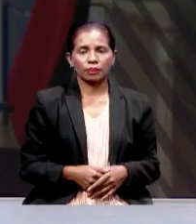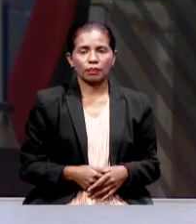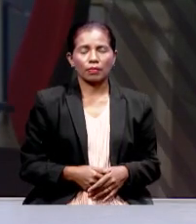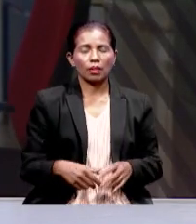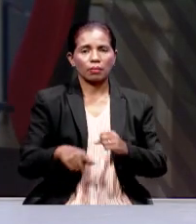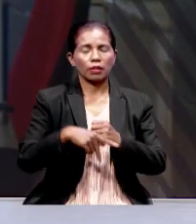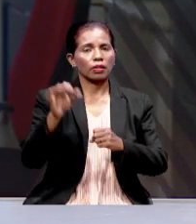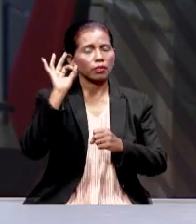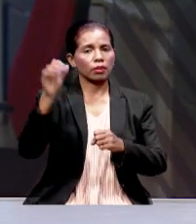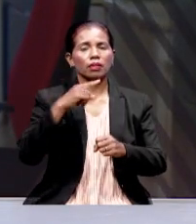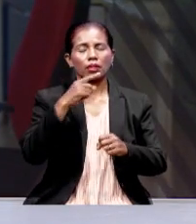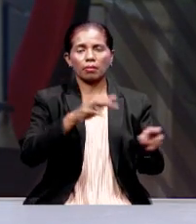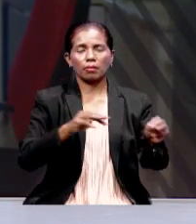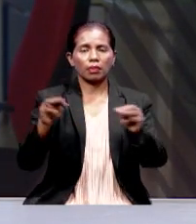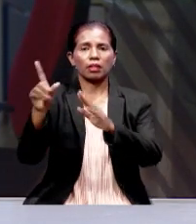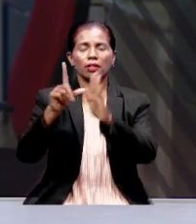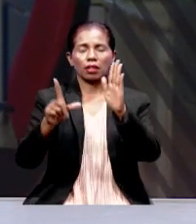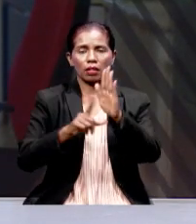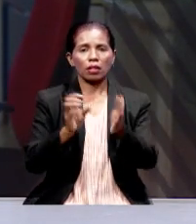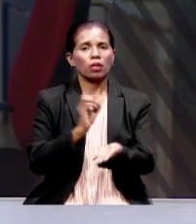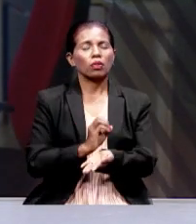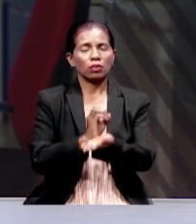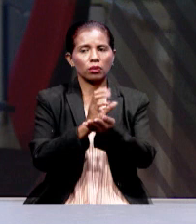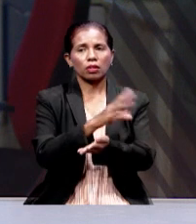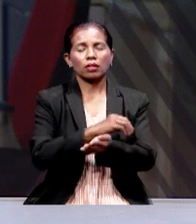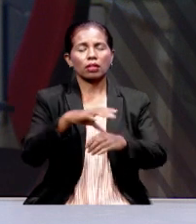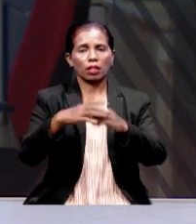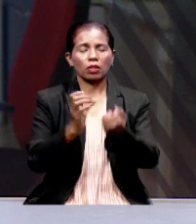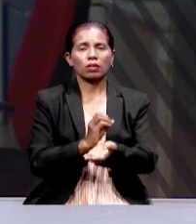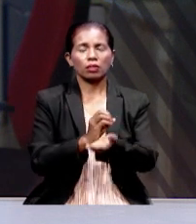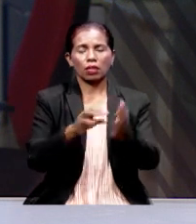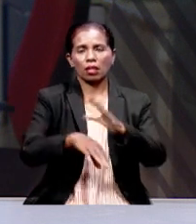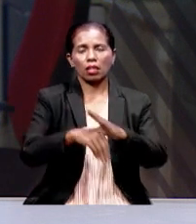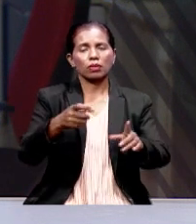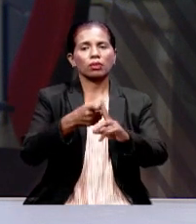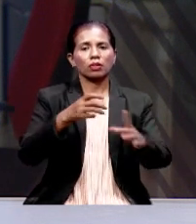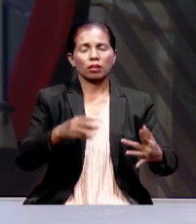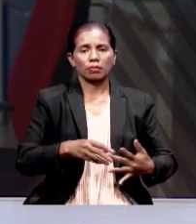Fretolin considera a alteração da lei de criação de Reua obriga o ecúcio a ser o seu regime especial.